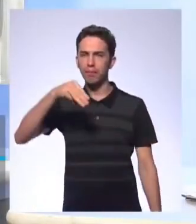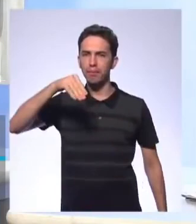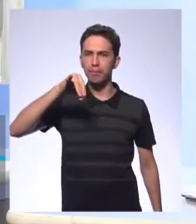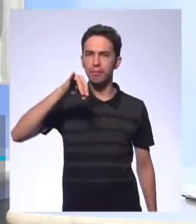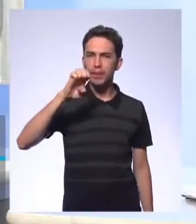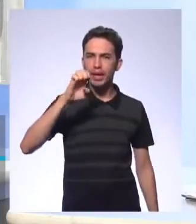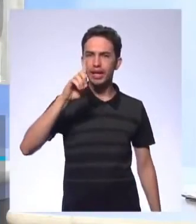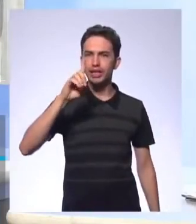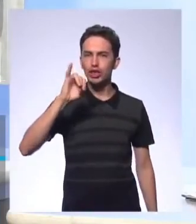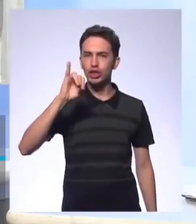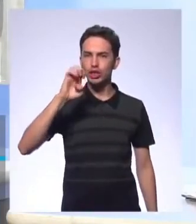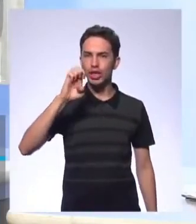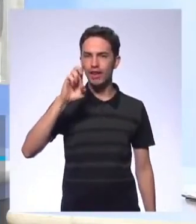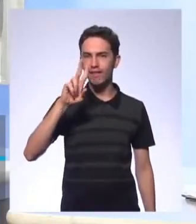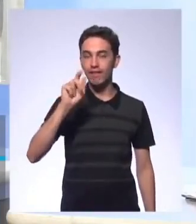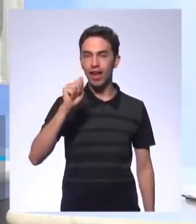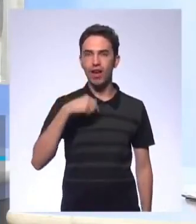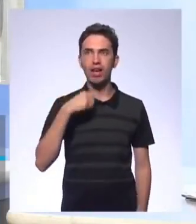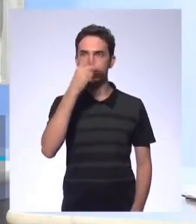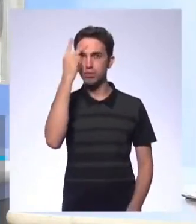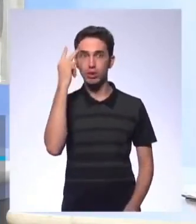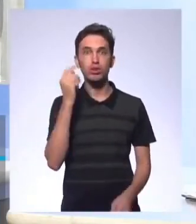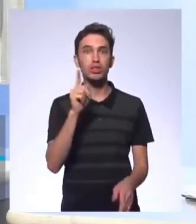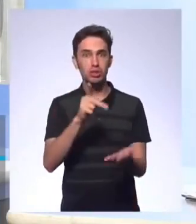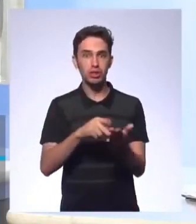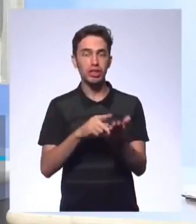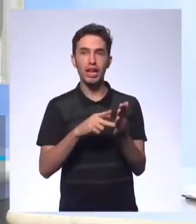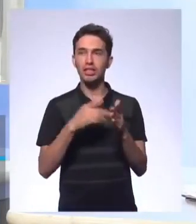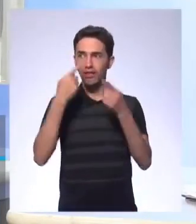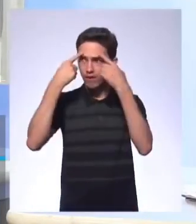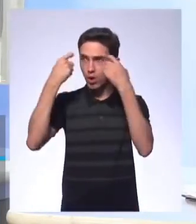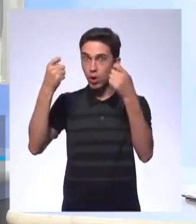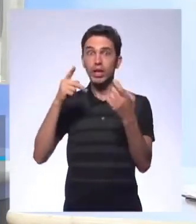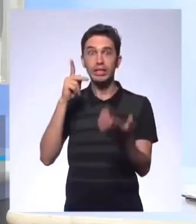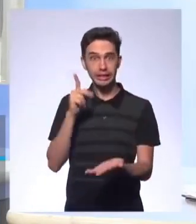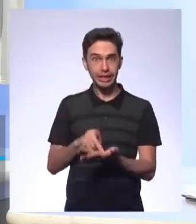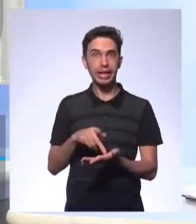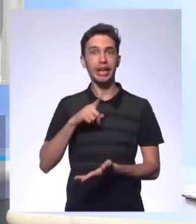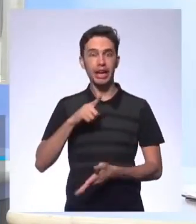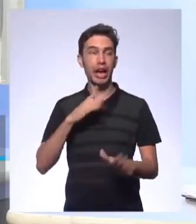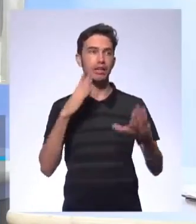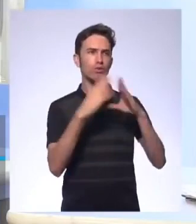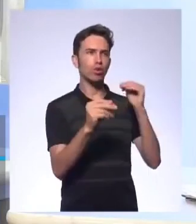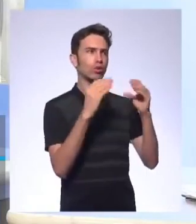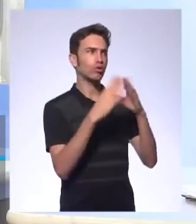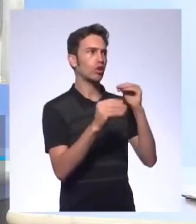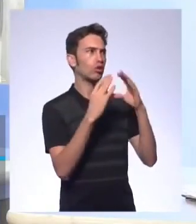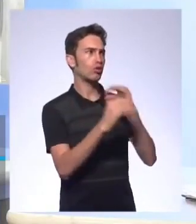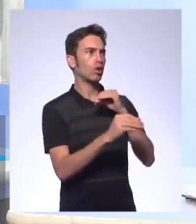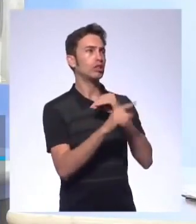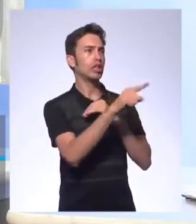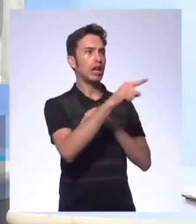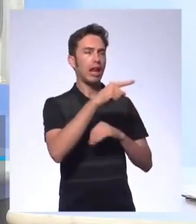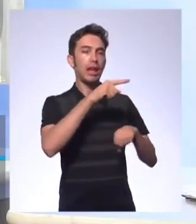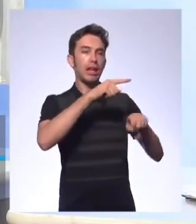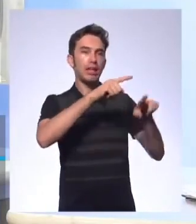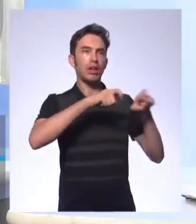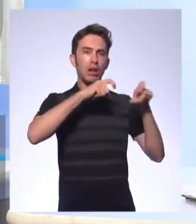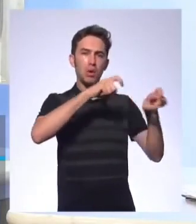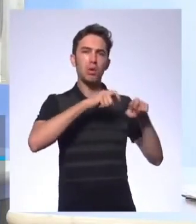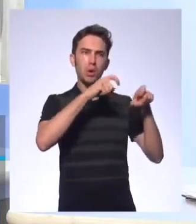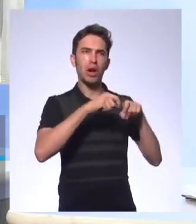e buscar apoio, segurança. Então, elas foram para o feudo. Isso vai mudar toda a estrutura